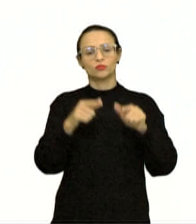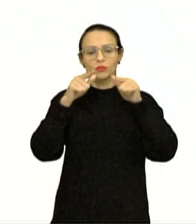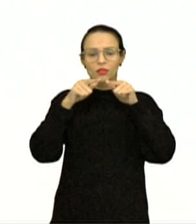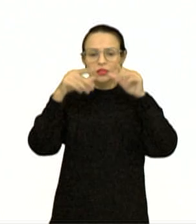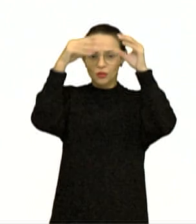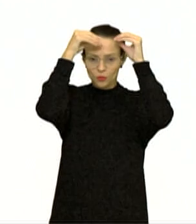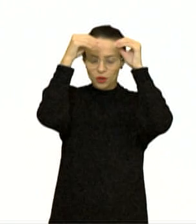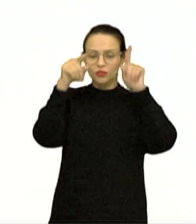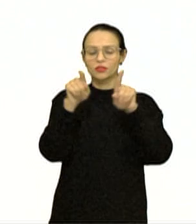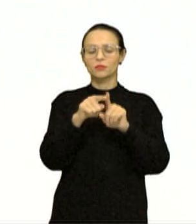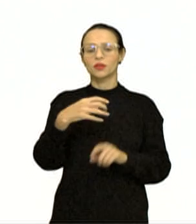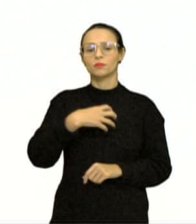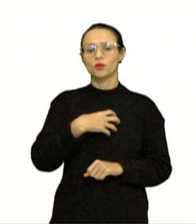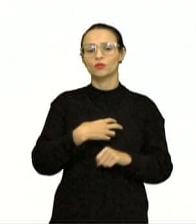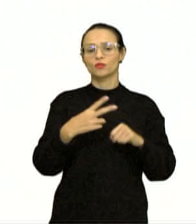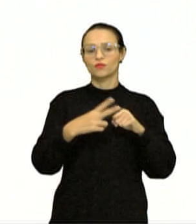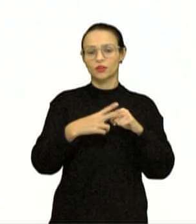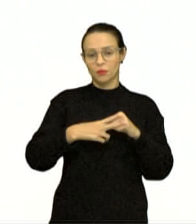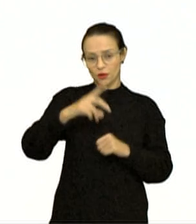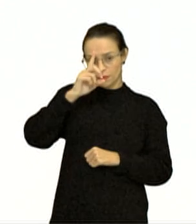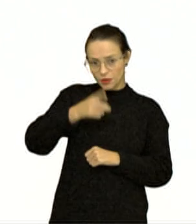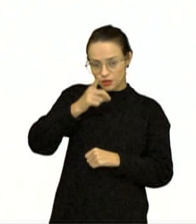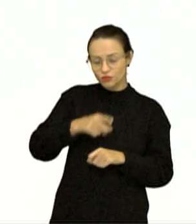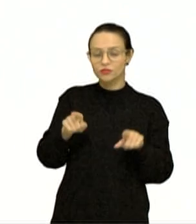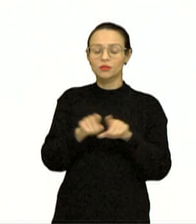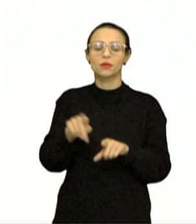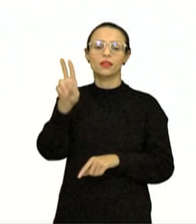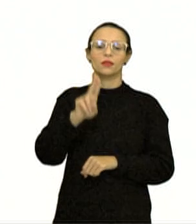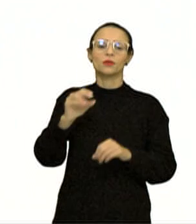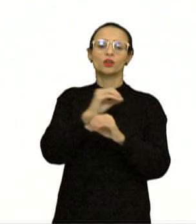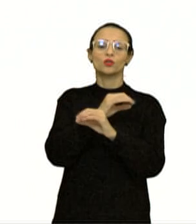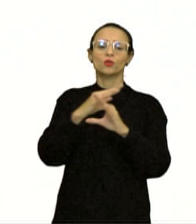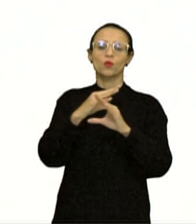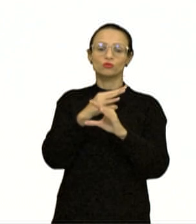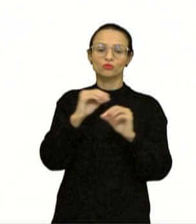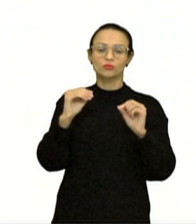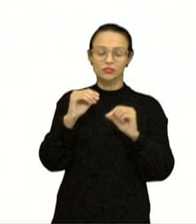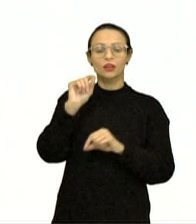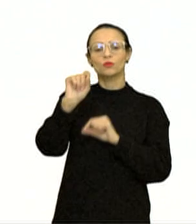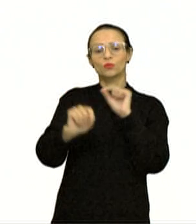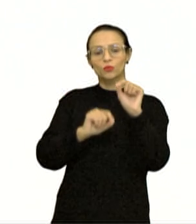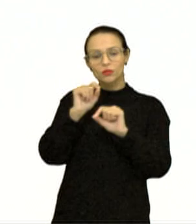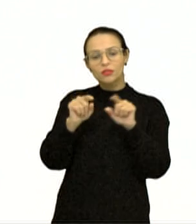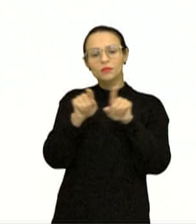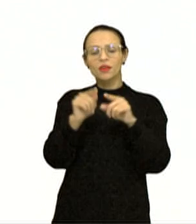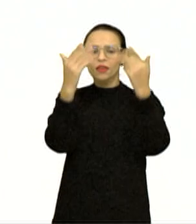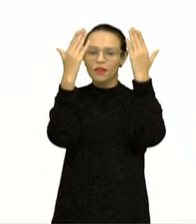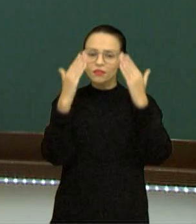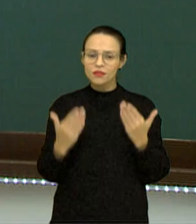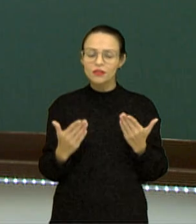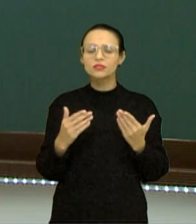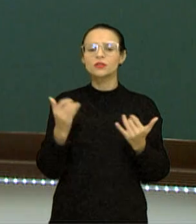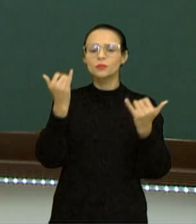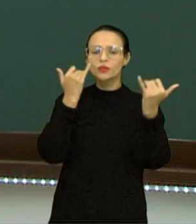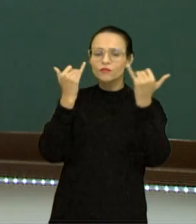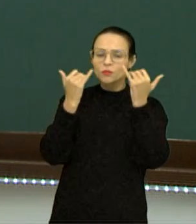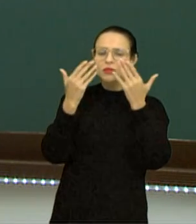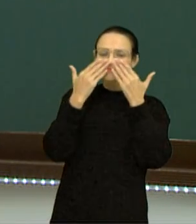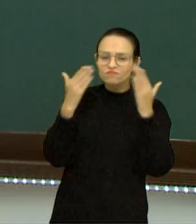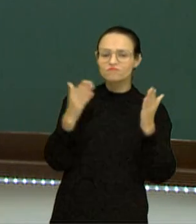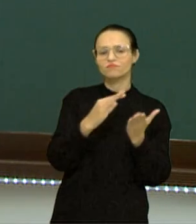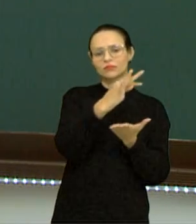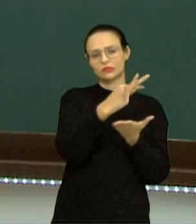verbal imperativo, também relembramos o uso das conjunções adversativas e analisamos informações